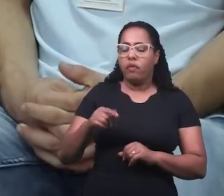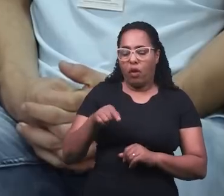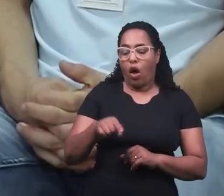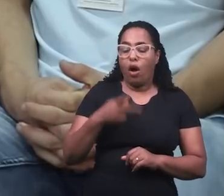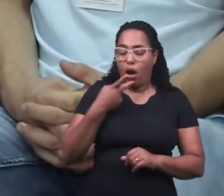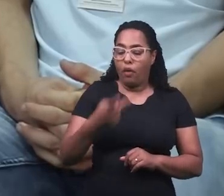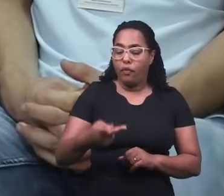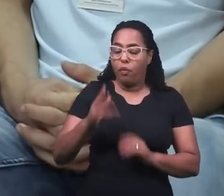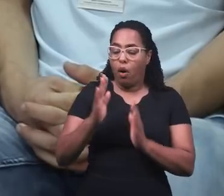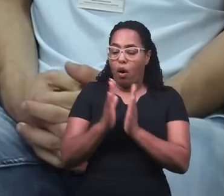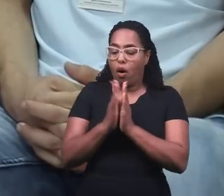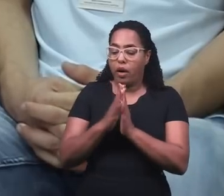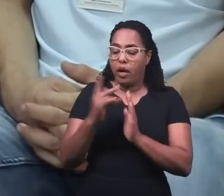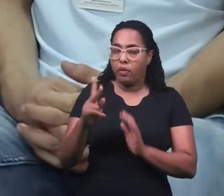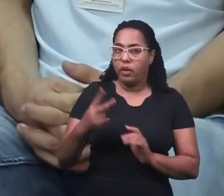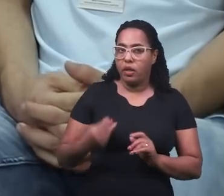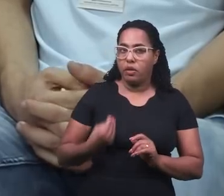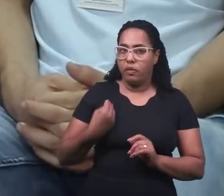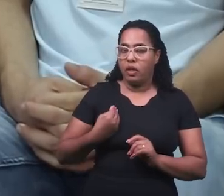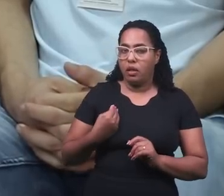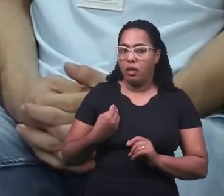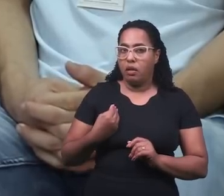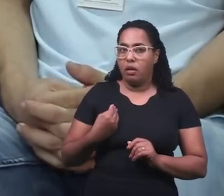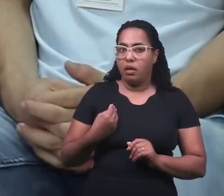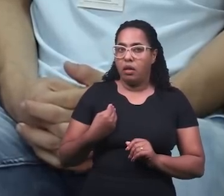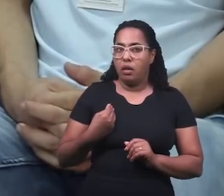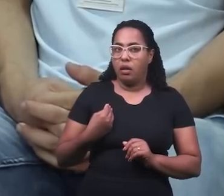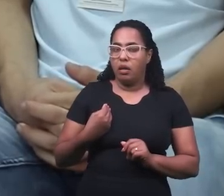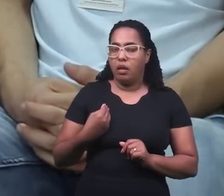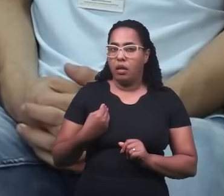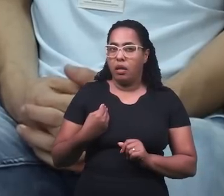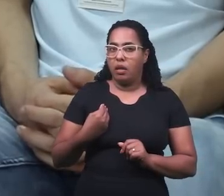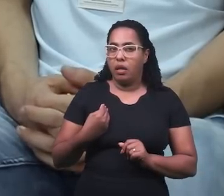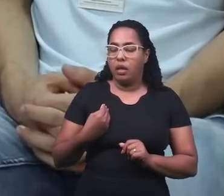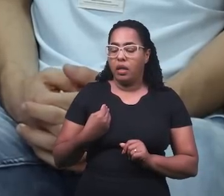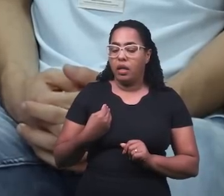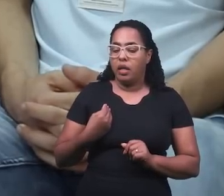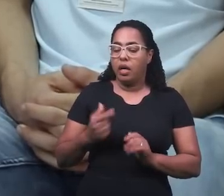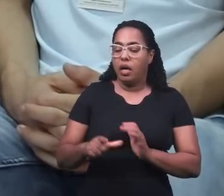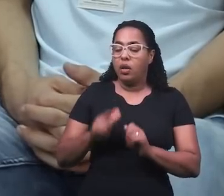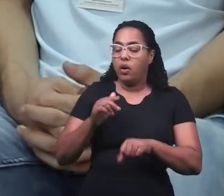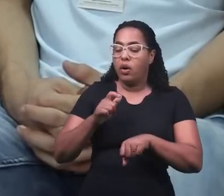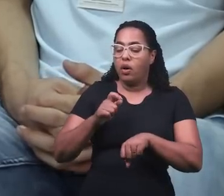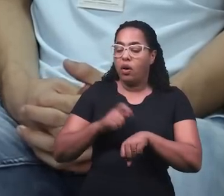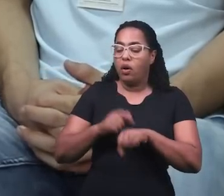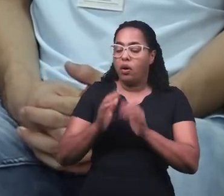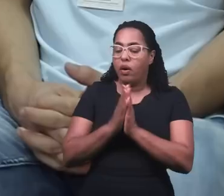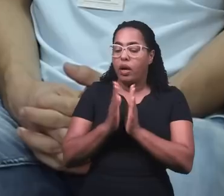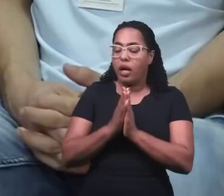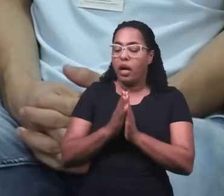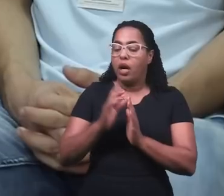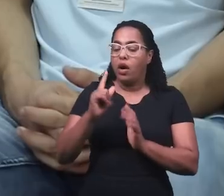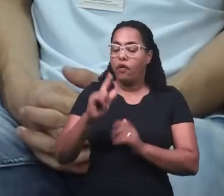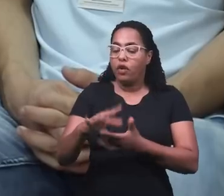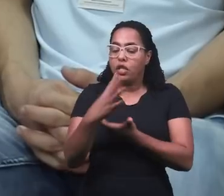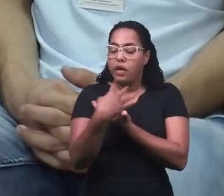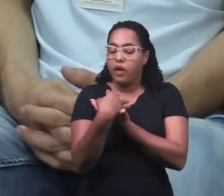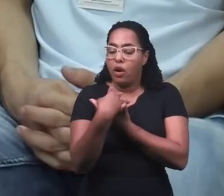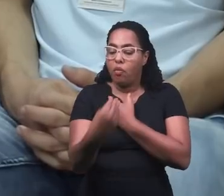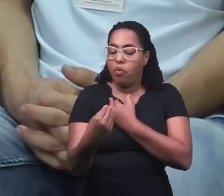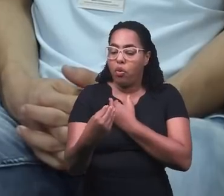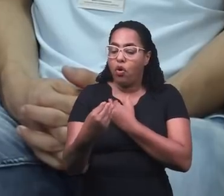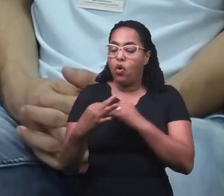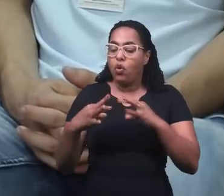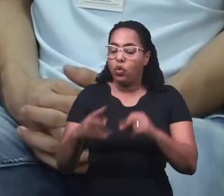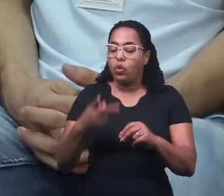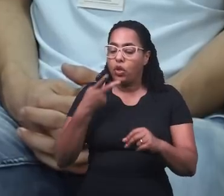Luca, nós vamos orar por você. E antes dessa oração, Luca, nós vamos pedir para você repetir conosco